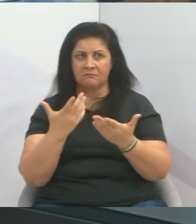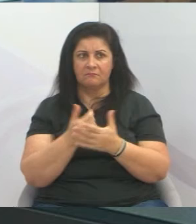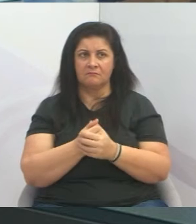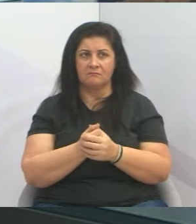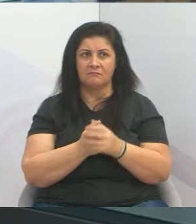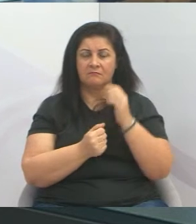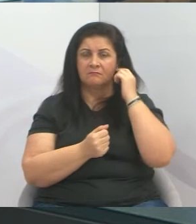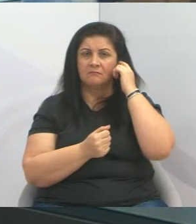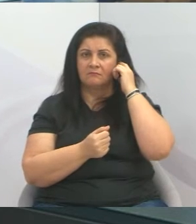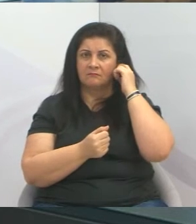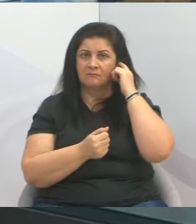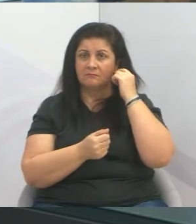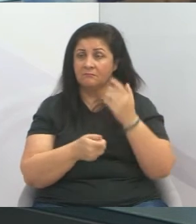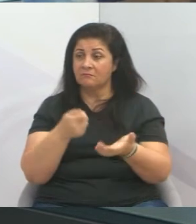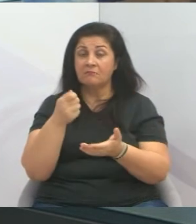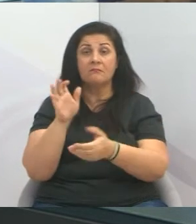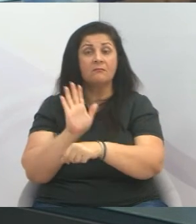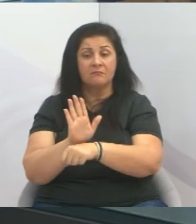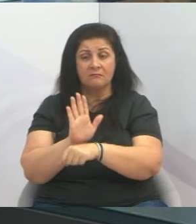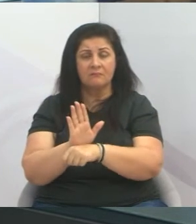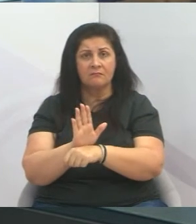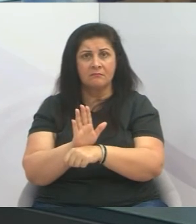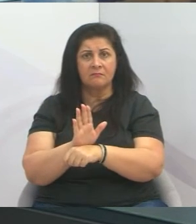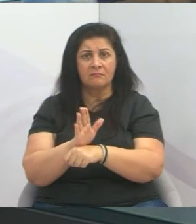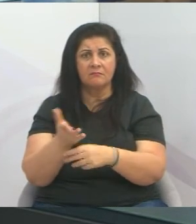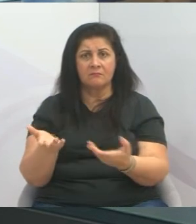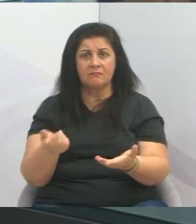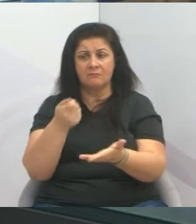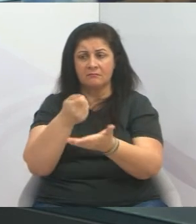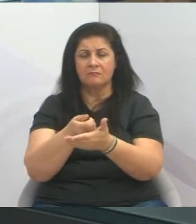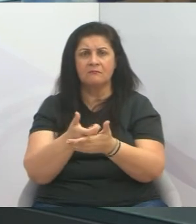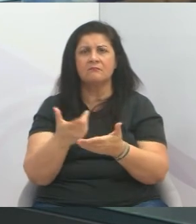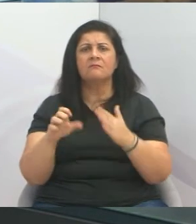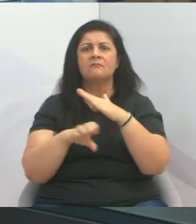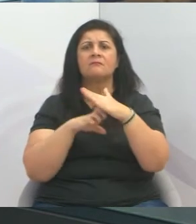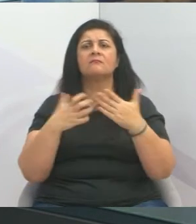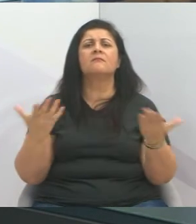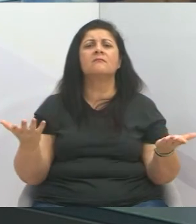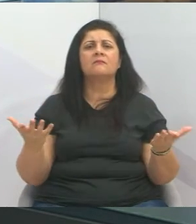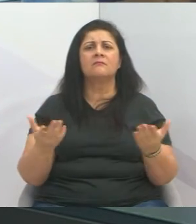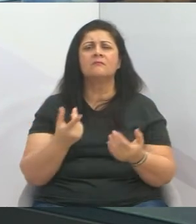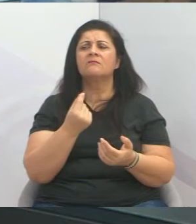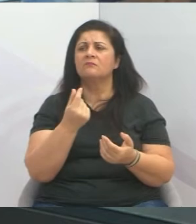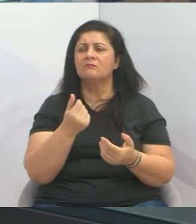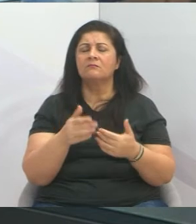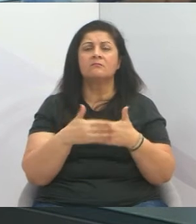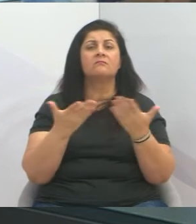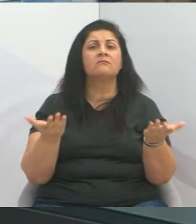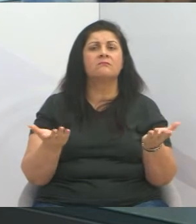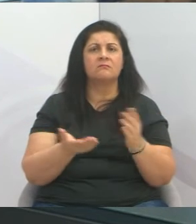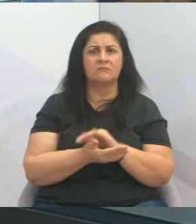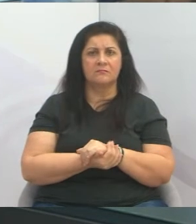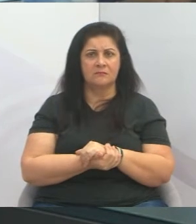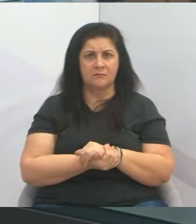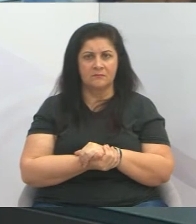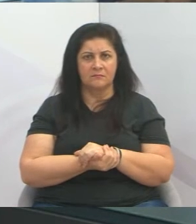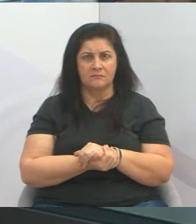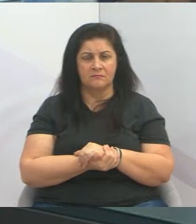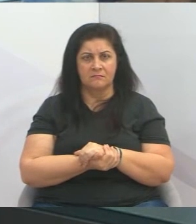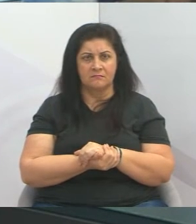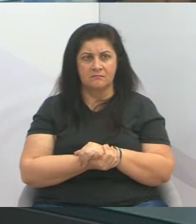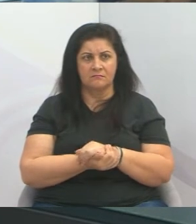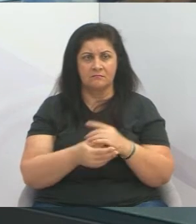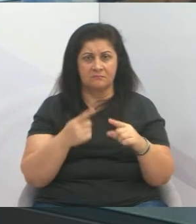bancar esse teste que tinha na passagem de ônibus então para onde foi esse recurso para onde foi aplicado esse